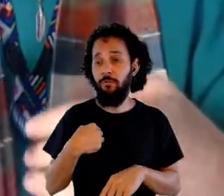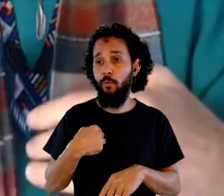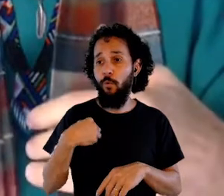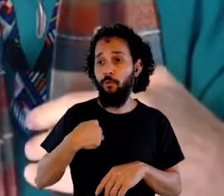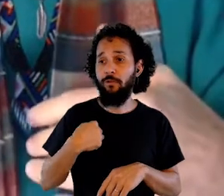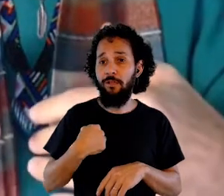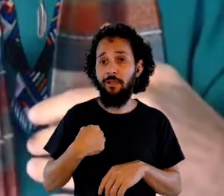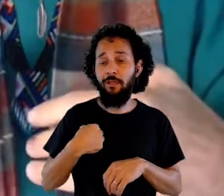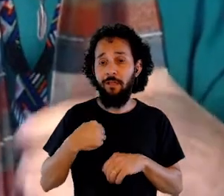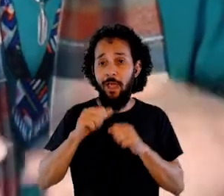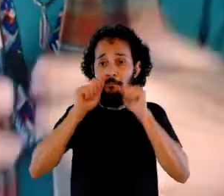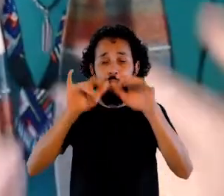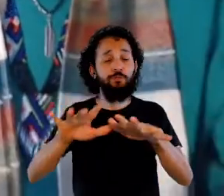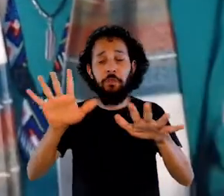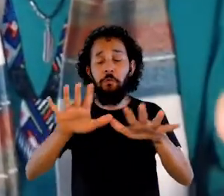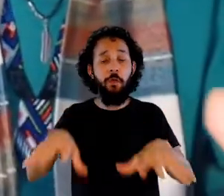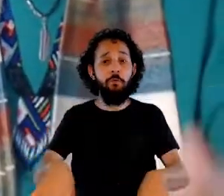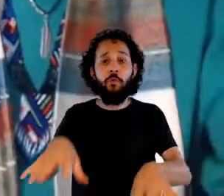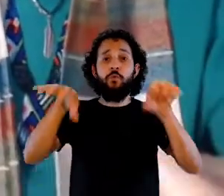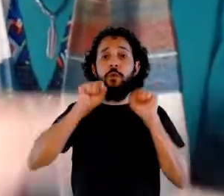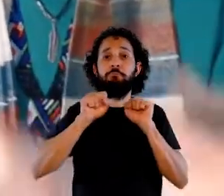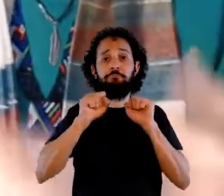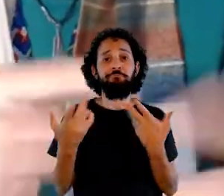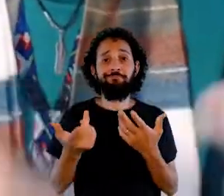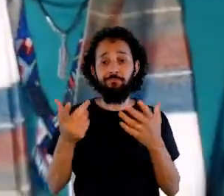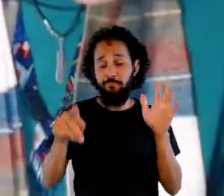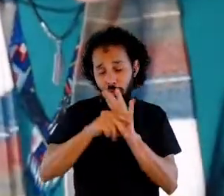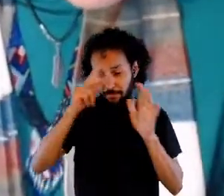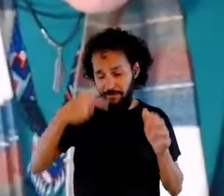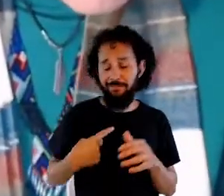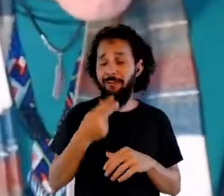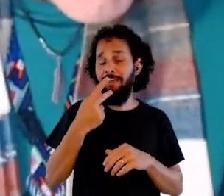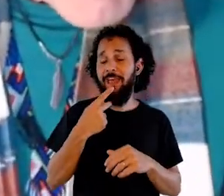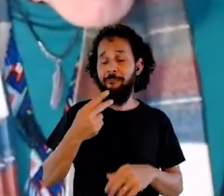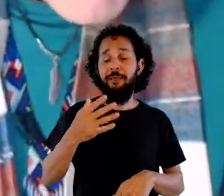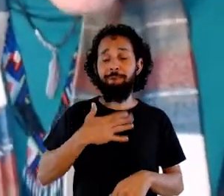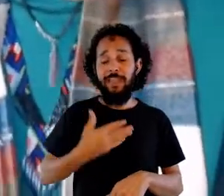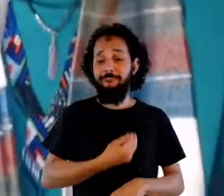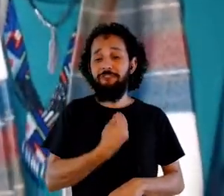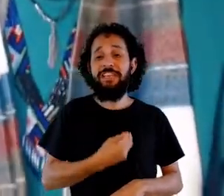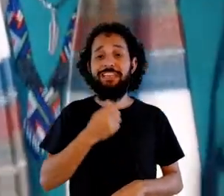estava falando, ó, minha vida é uma merda, mas não uma merda no sentido do teatro, entendeu?